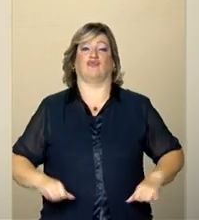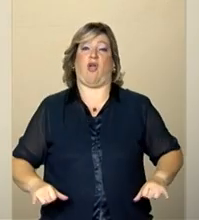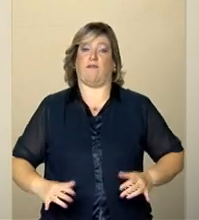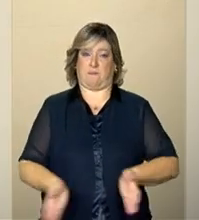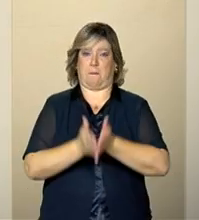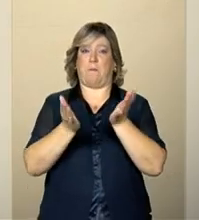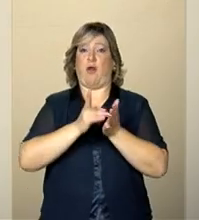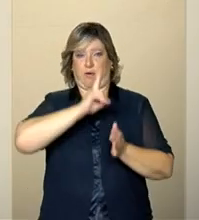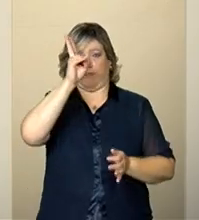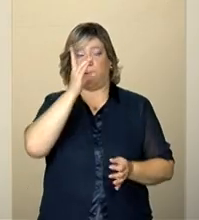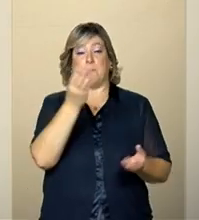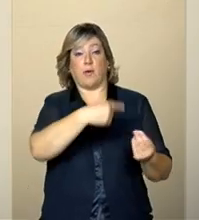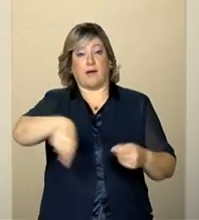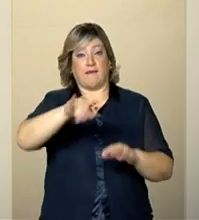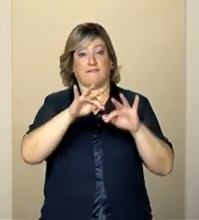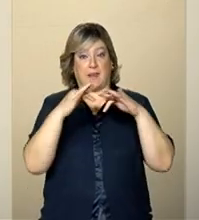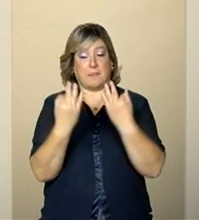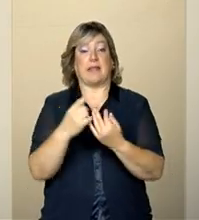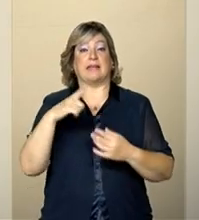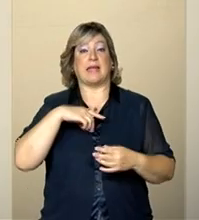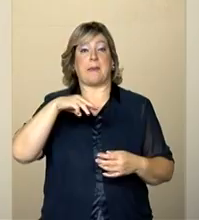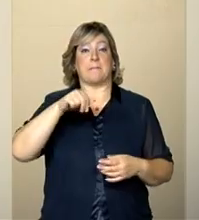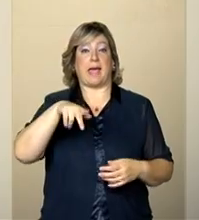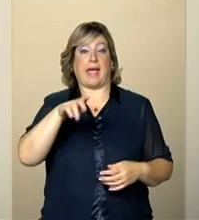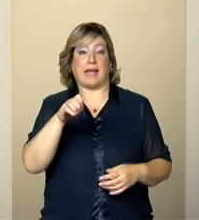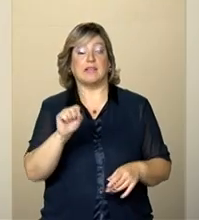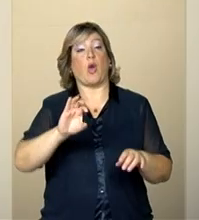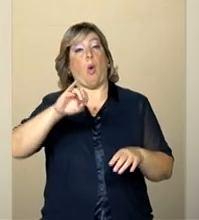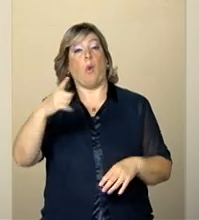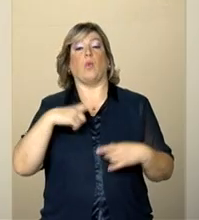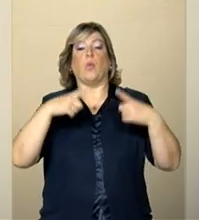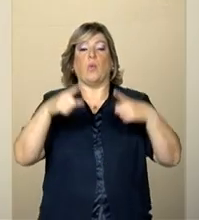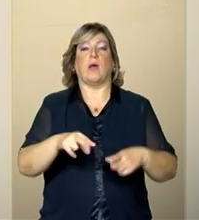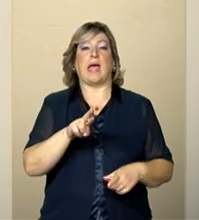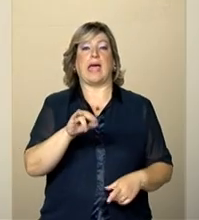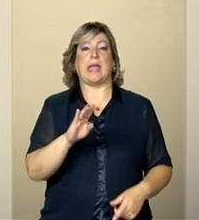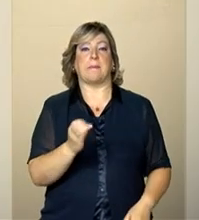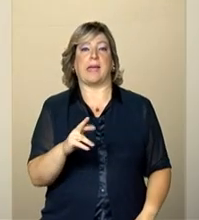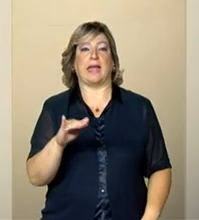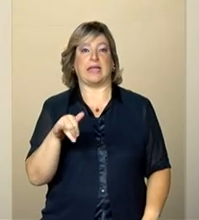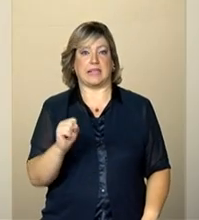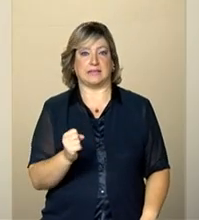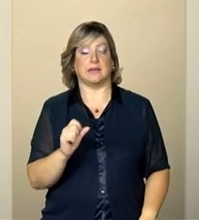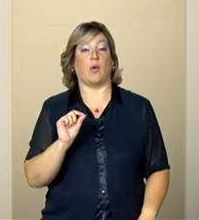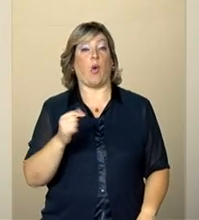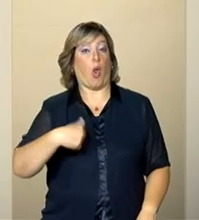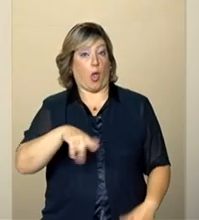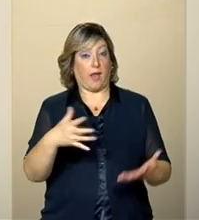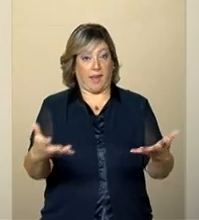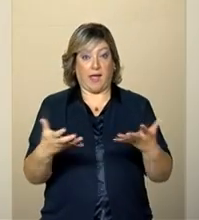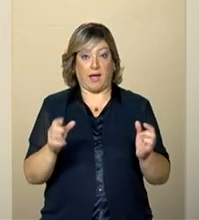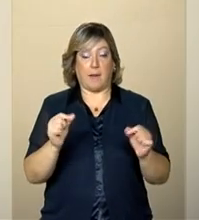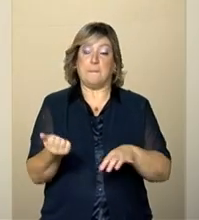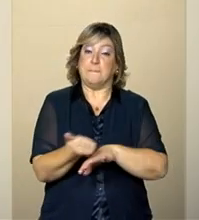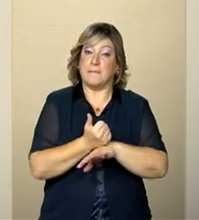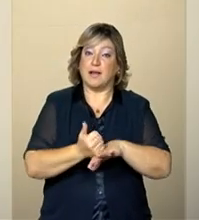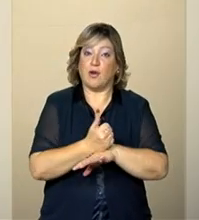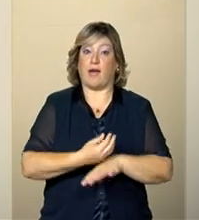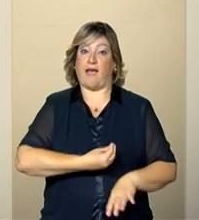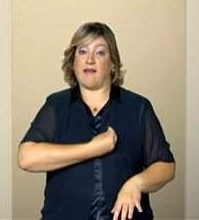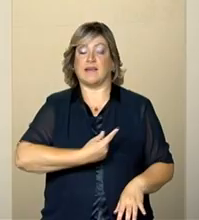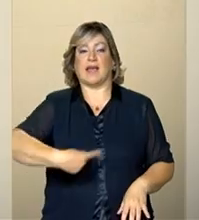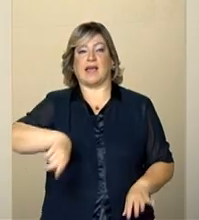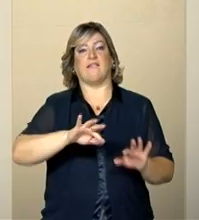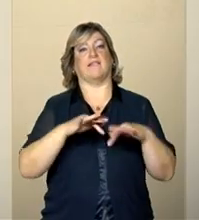dessas famílias estão nos mangues ou nas comunidades ribeirinhas o que nós queremos Luciano é melhorar a vida